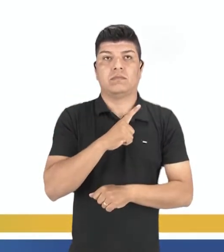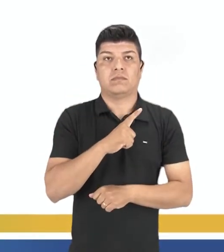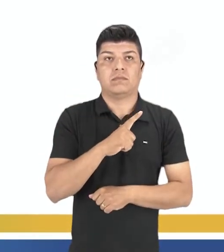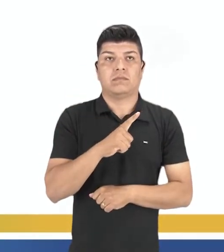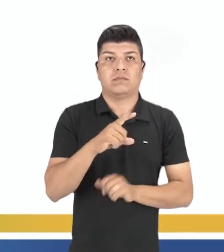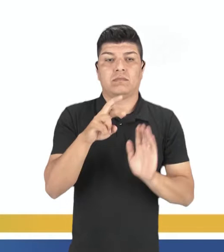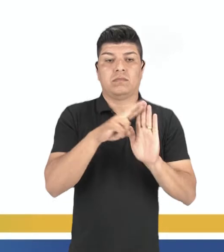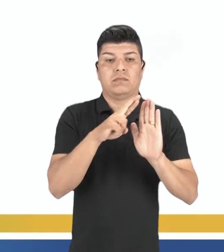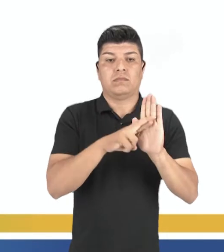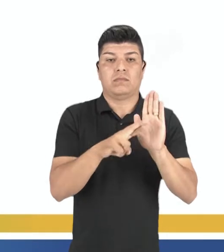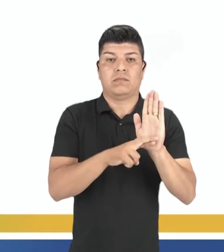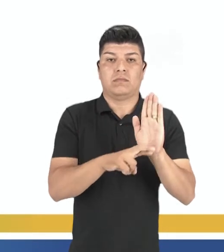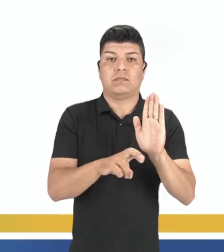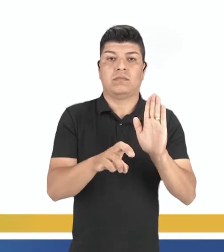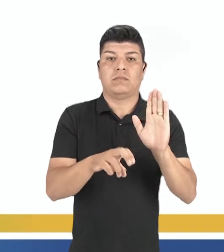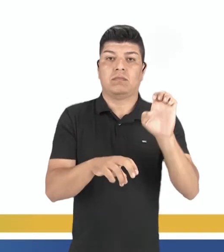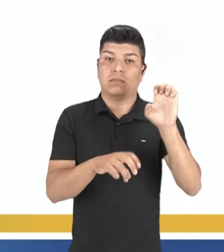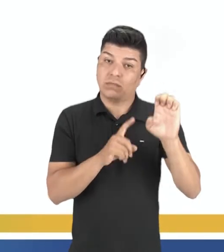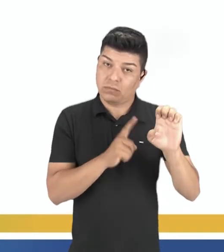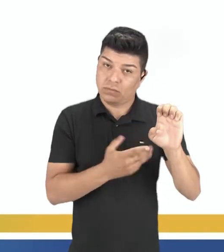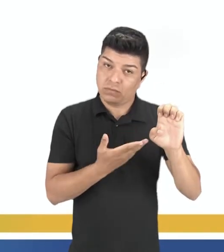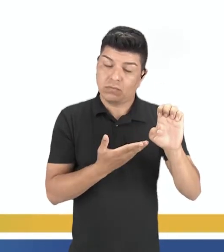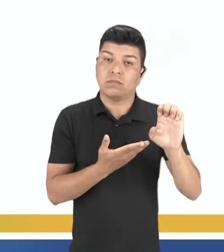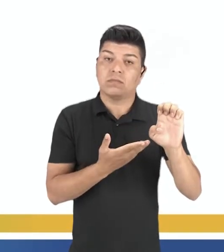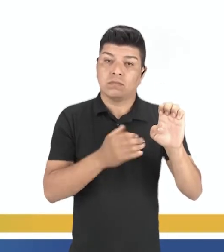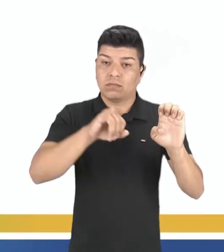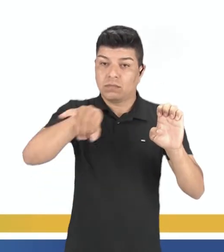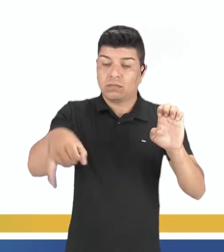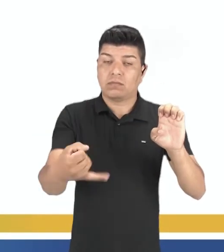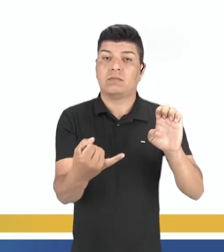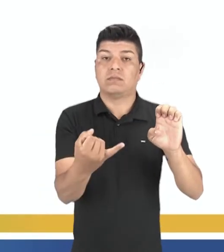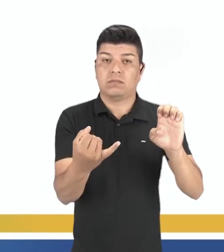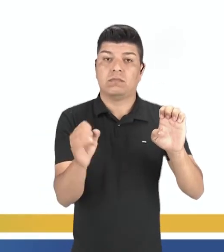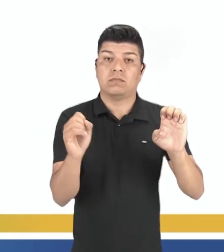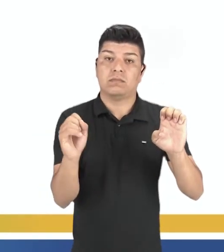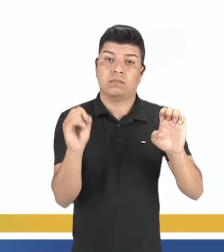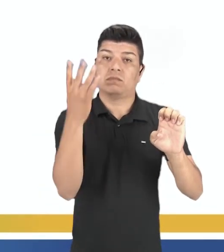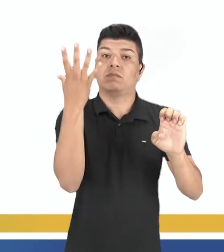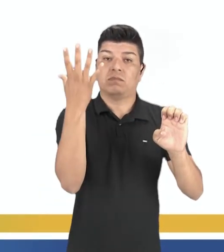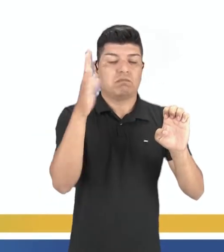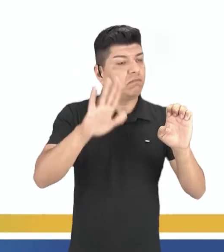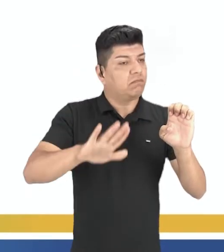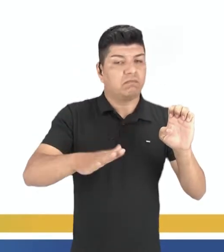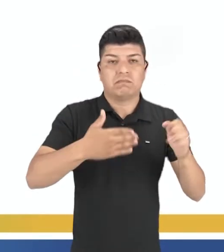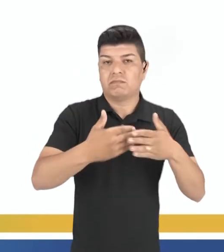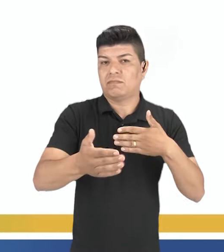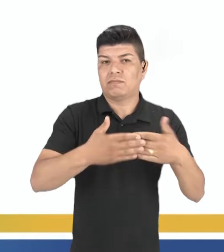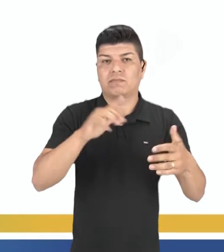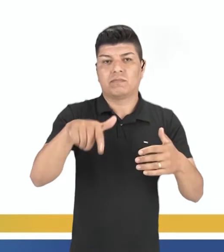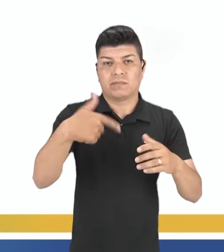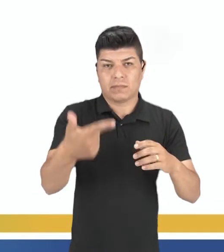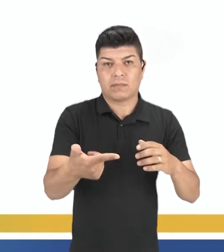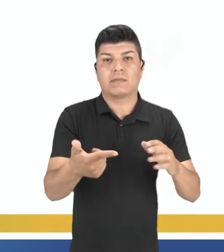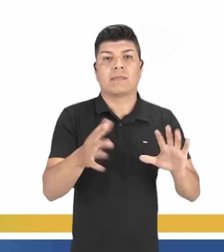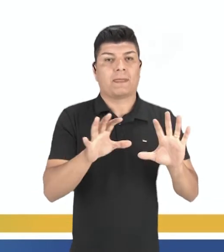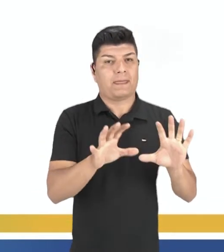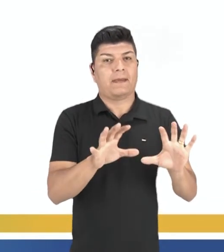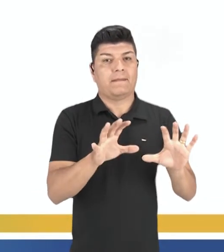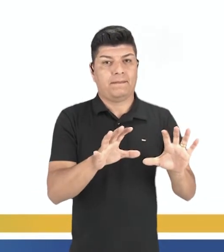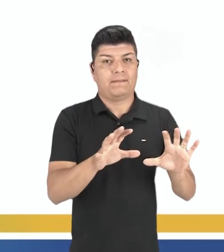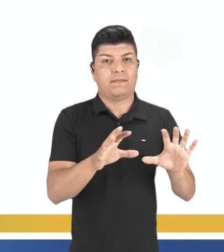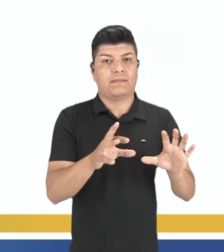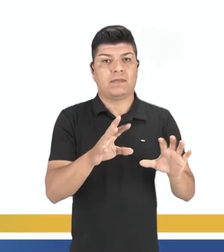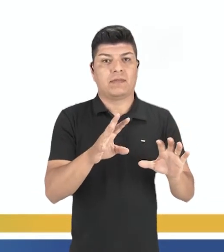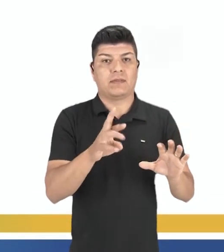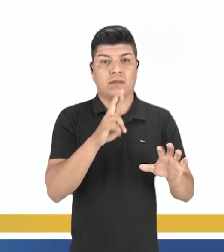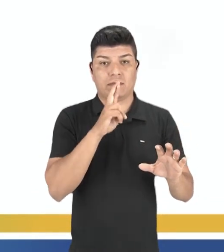E, que no caso vai ser a chance de um evento acontecer independente do outro. Nesse caso, o